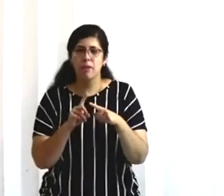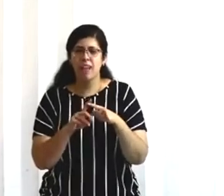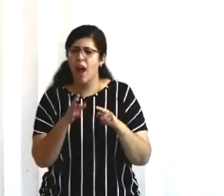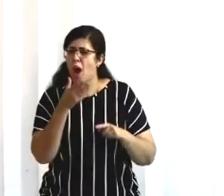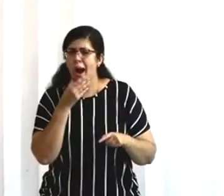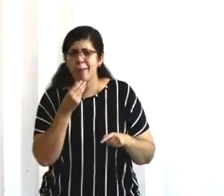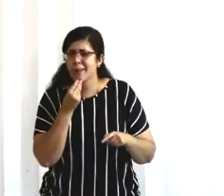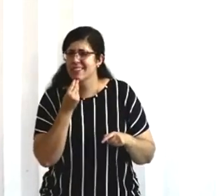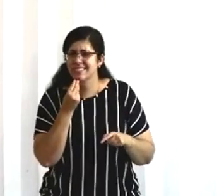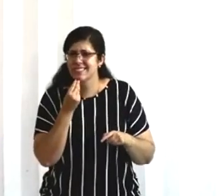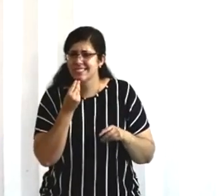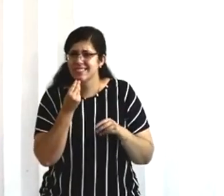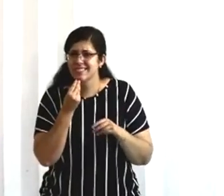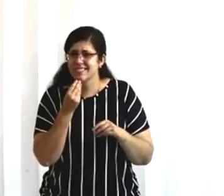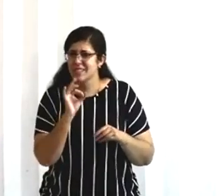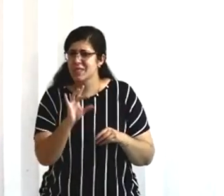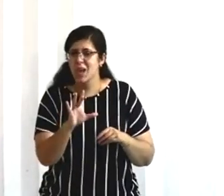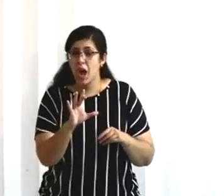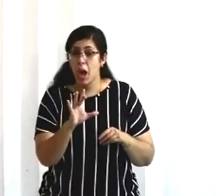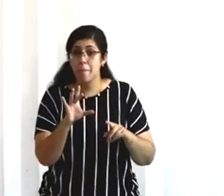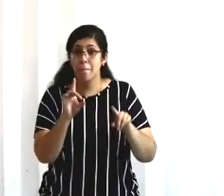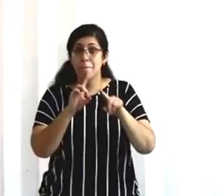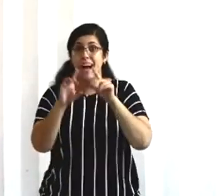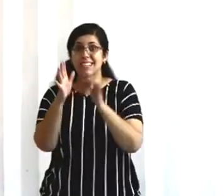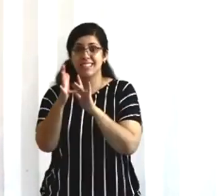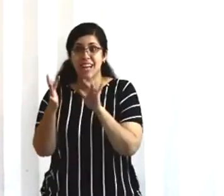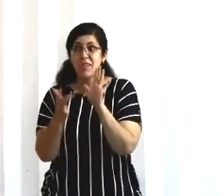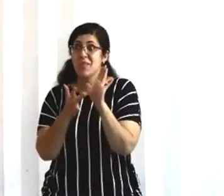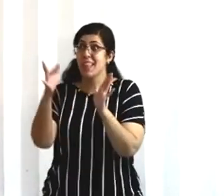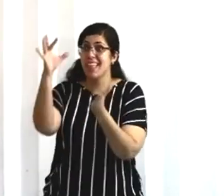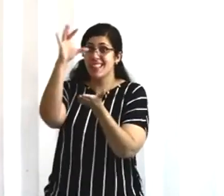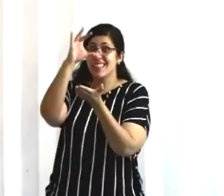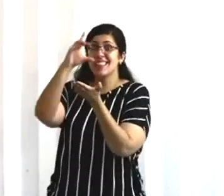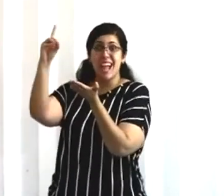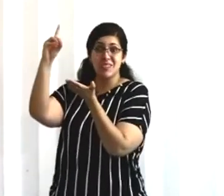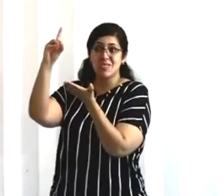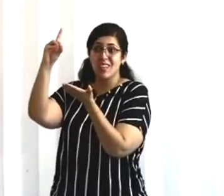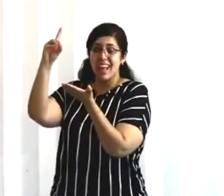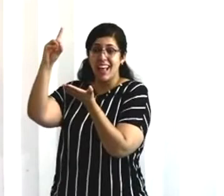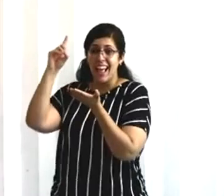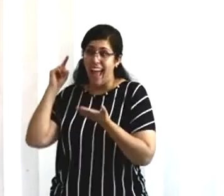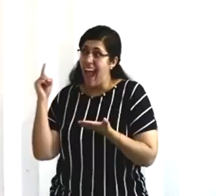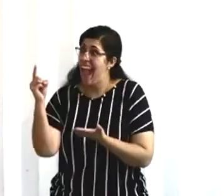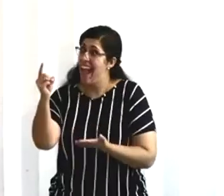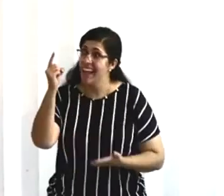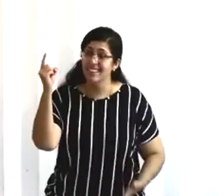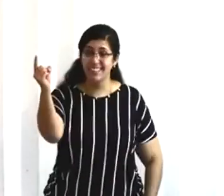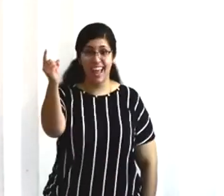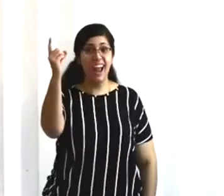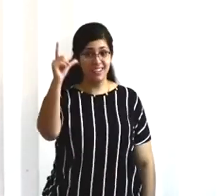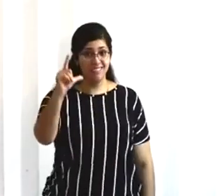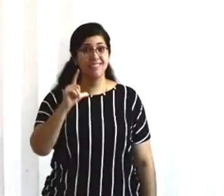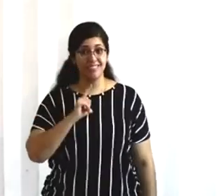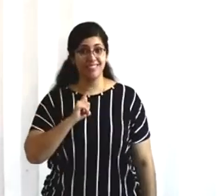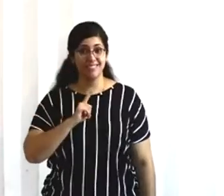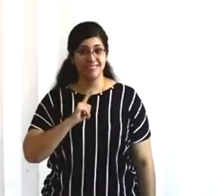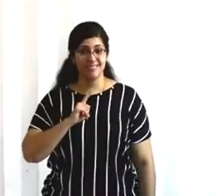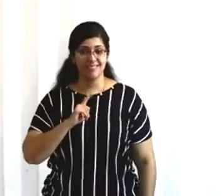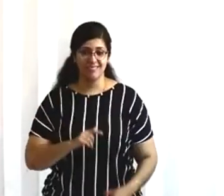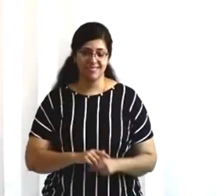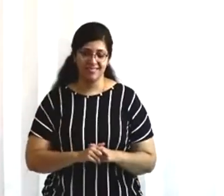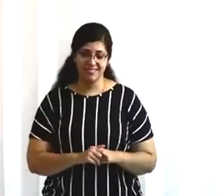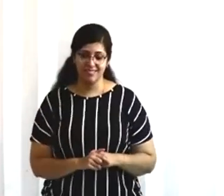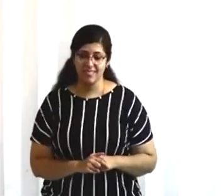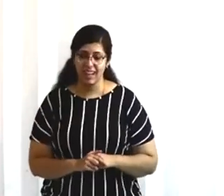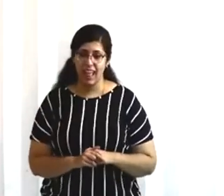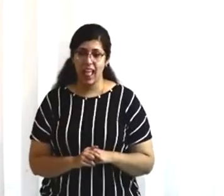fato, são atributos divinos, são atributos do Deus eterno. E ele vai dizer no versículo 6, porque um menino nos